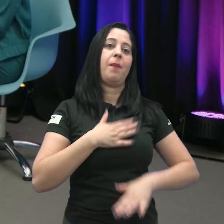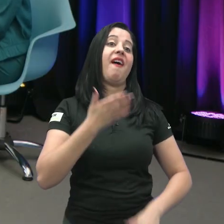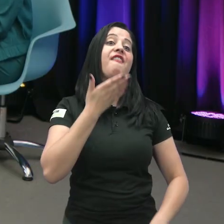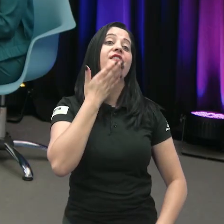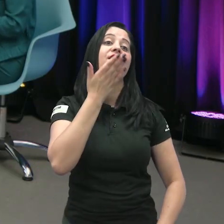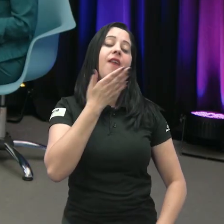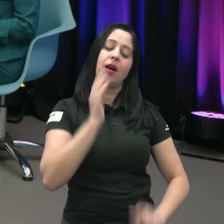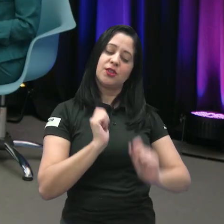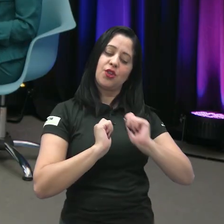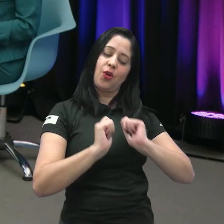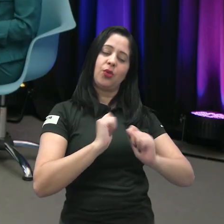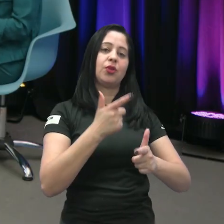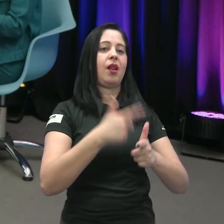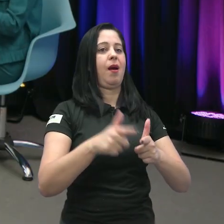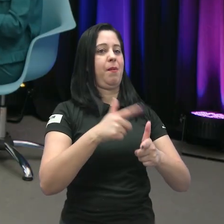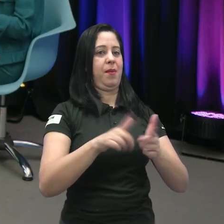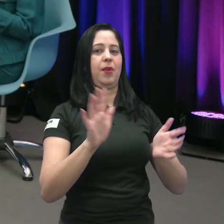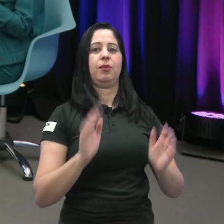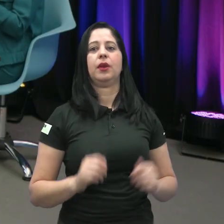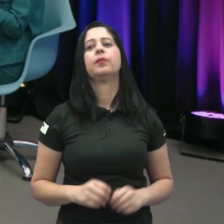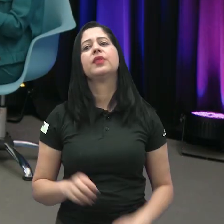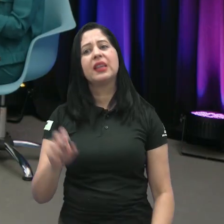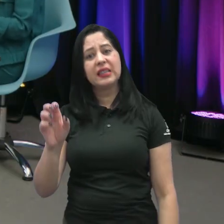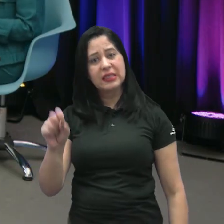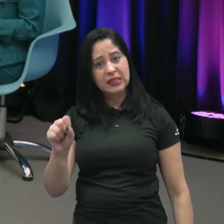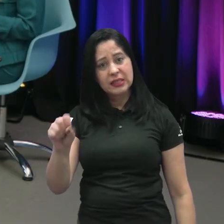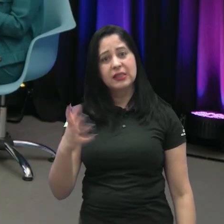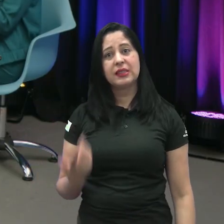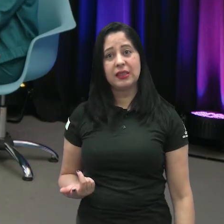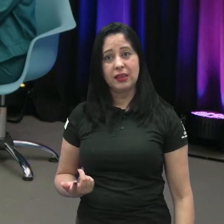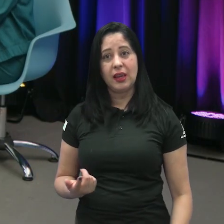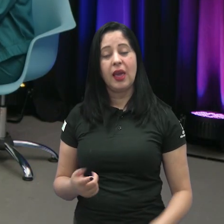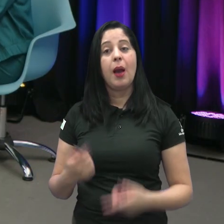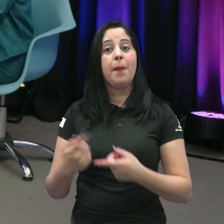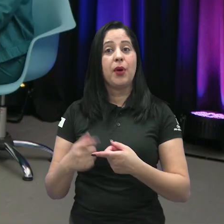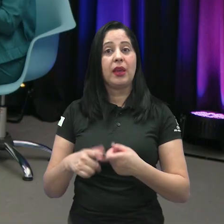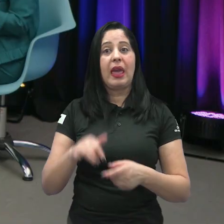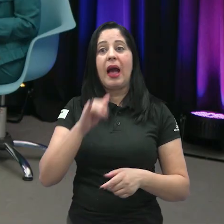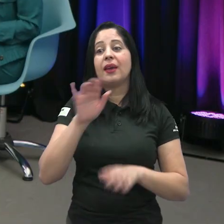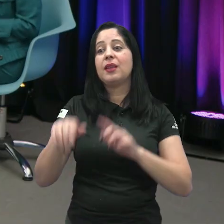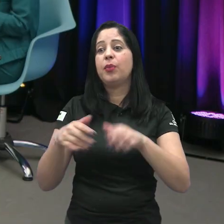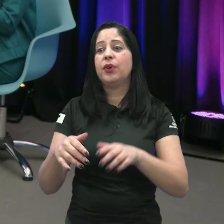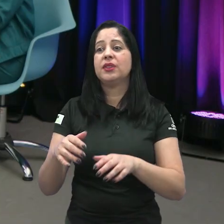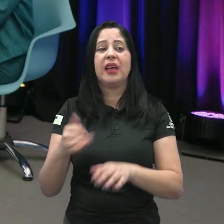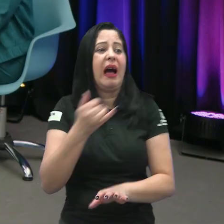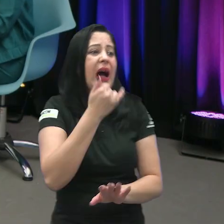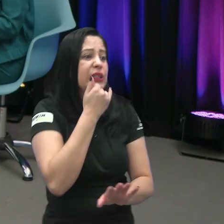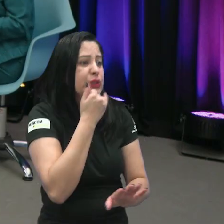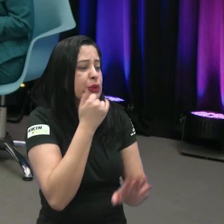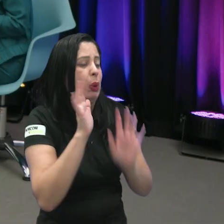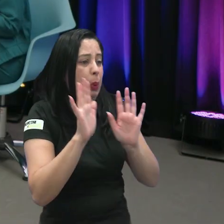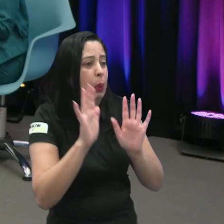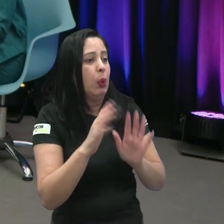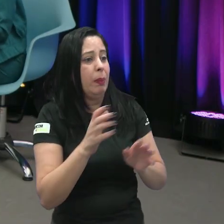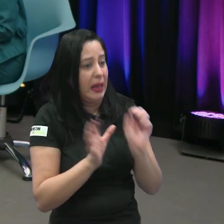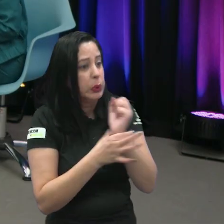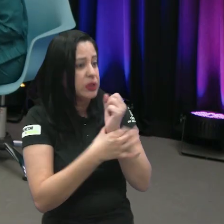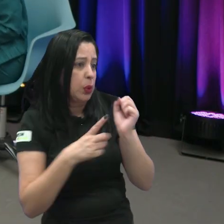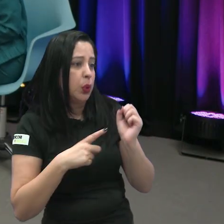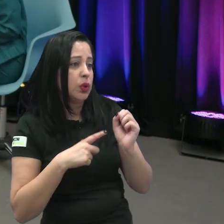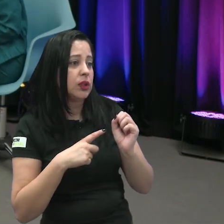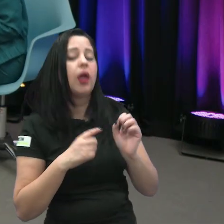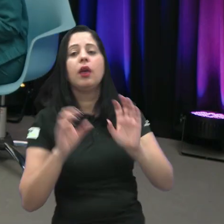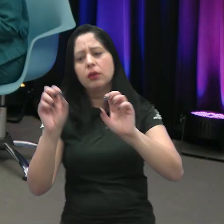mais fácil da gente resolver o problema. E muitas vezes você já cria uma situação harmoniosa ali, porque a própria pessoa diz, olha, eu tenho seguro, tal, e as coisas